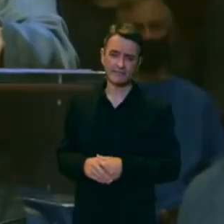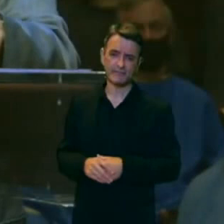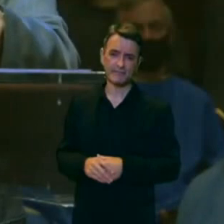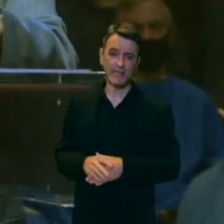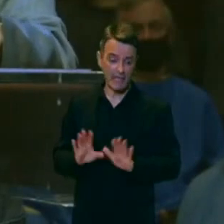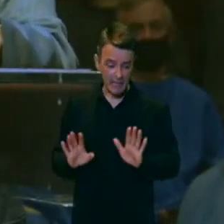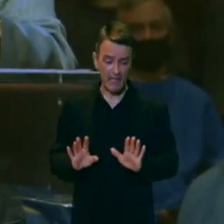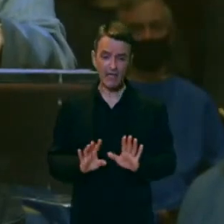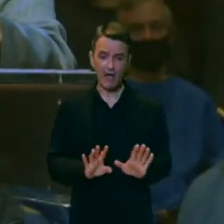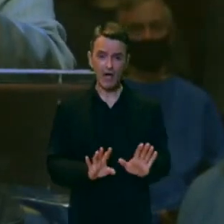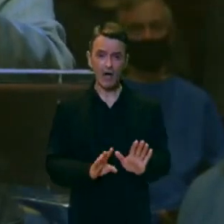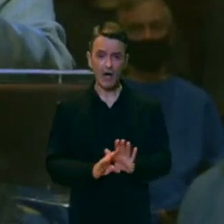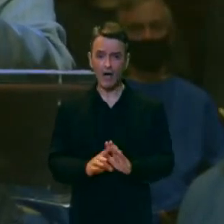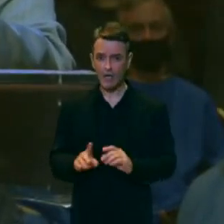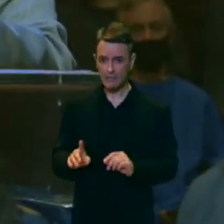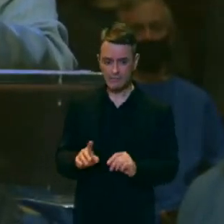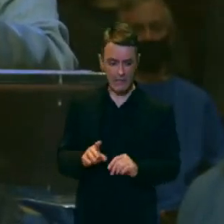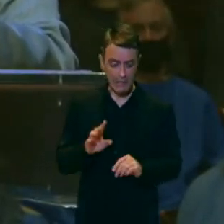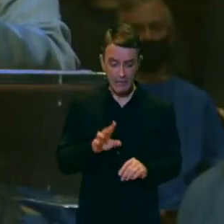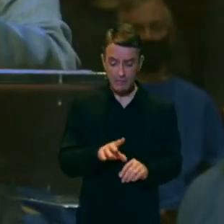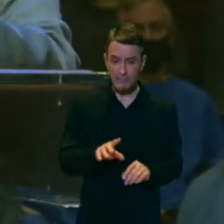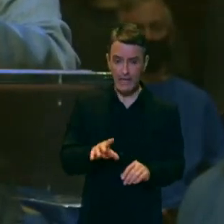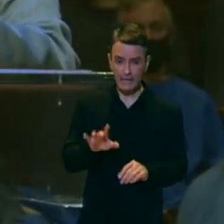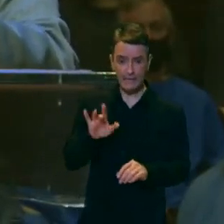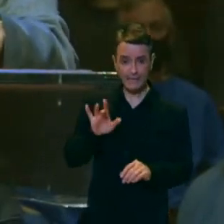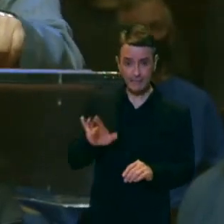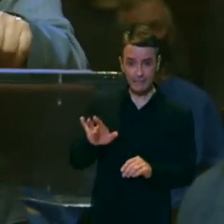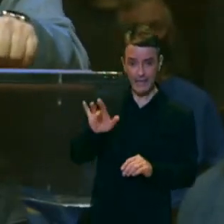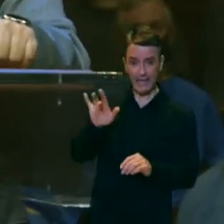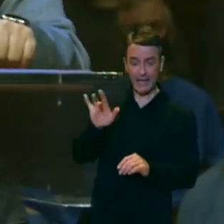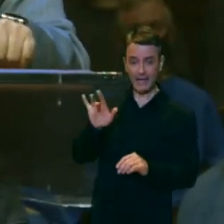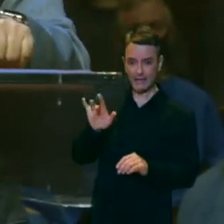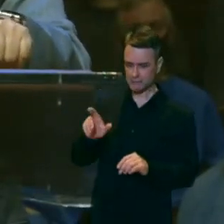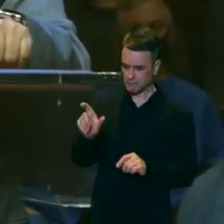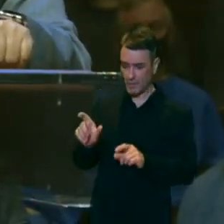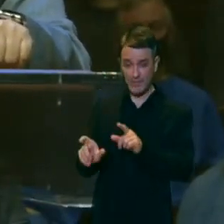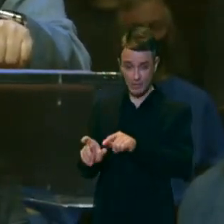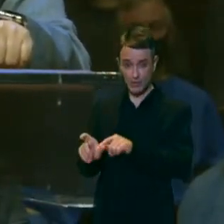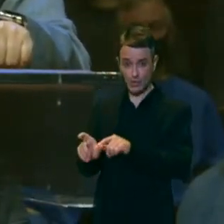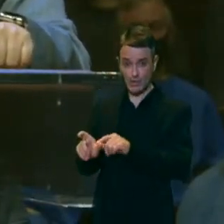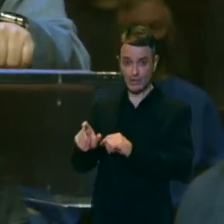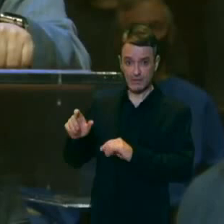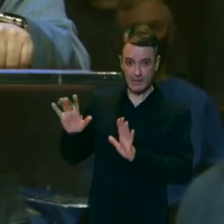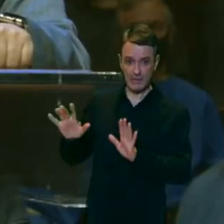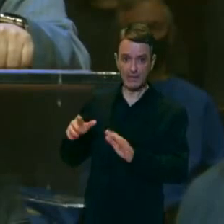colocassem a mão no ungido do Senhor, porque Ele tinha sido ungido rei,